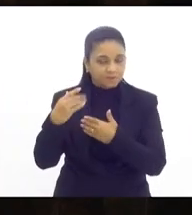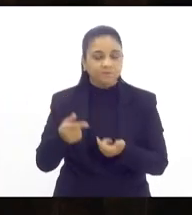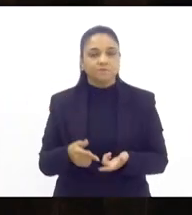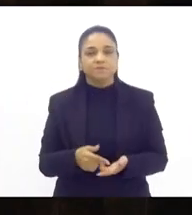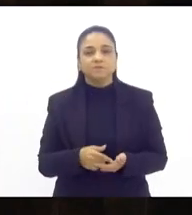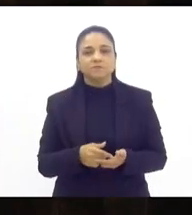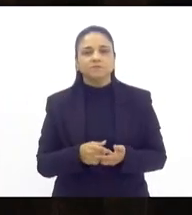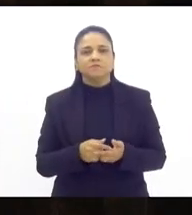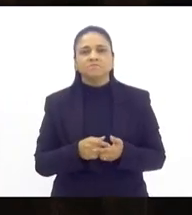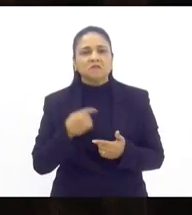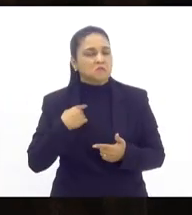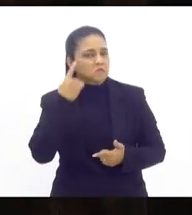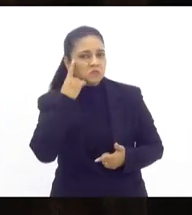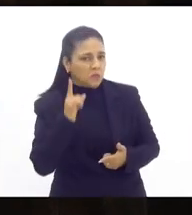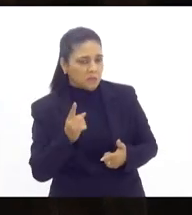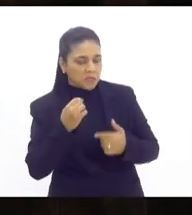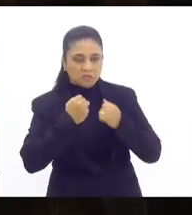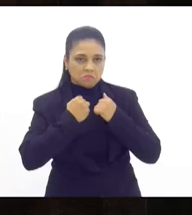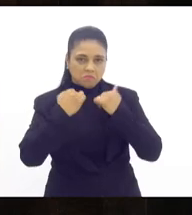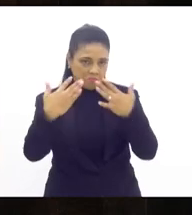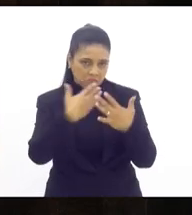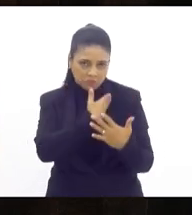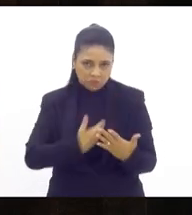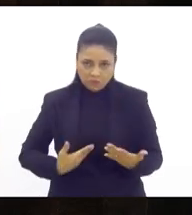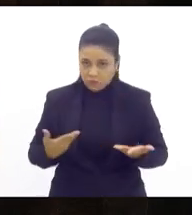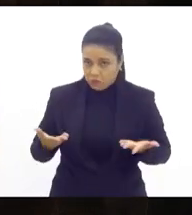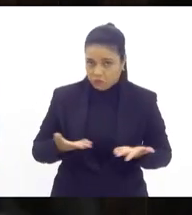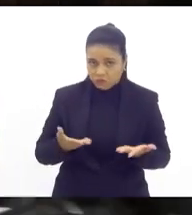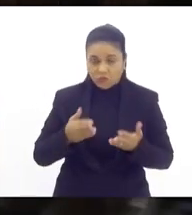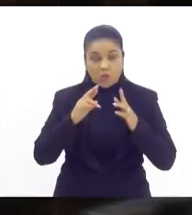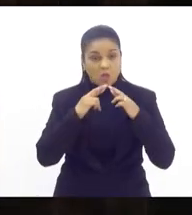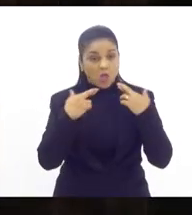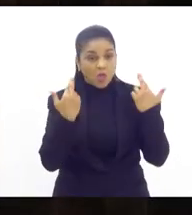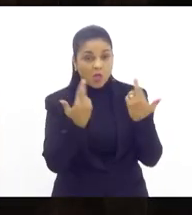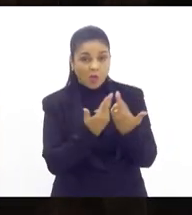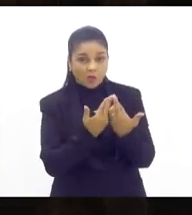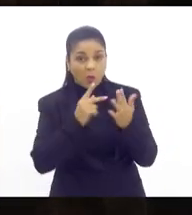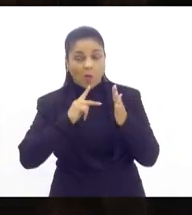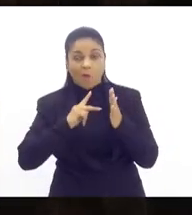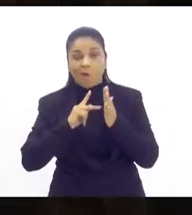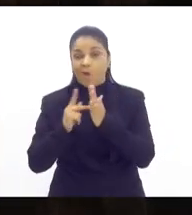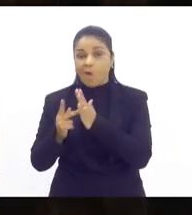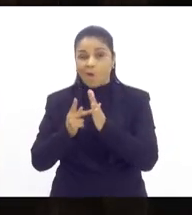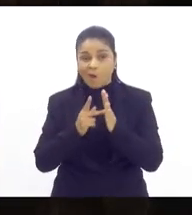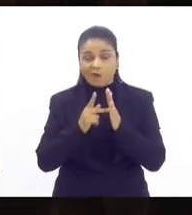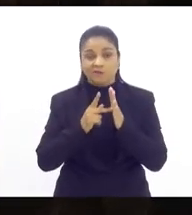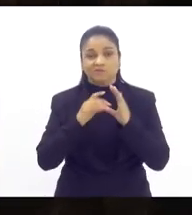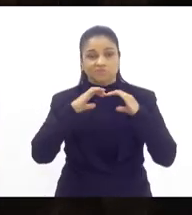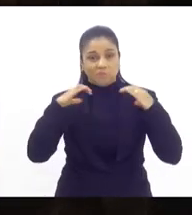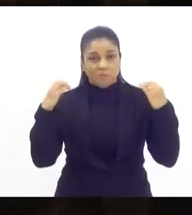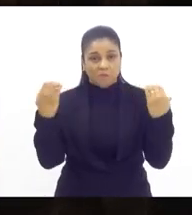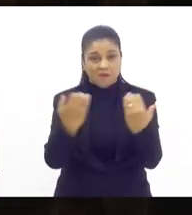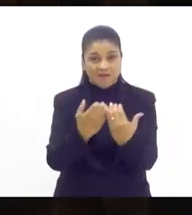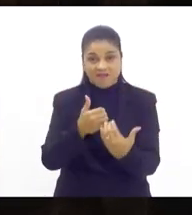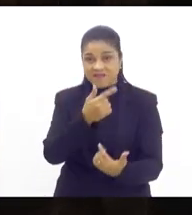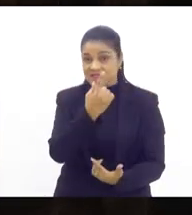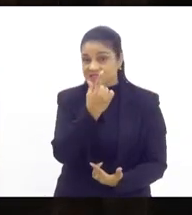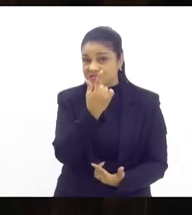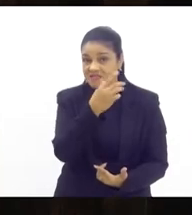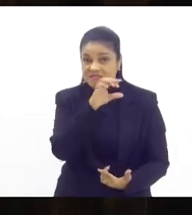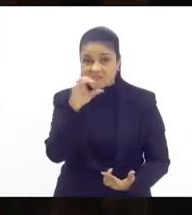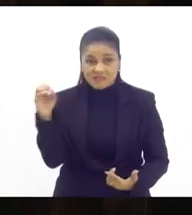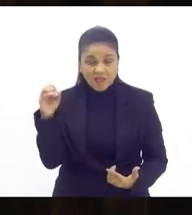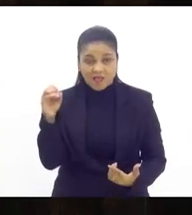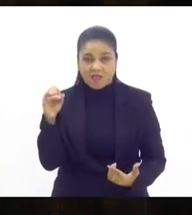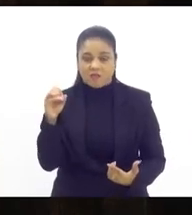saber da sua audiência pública nós fizemos uma reunião no condomínio no Maracanã tinham 100 lugares disponíveis todos